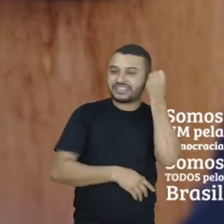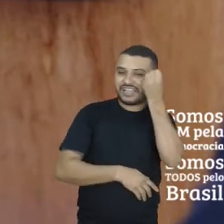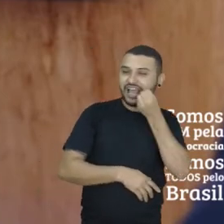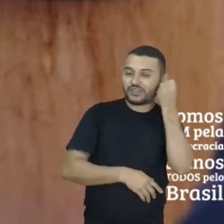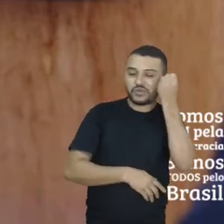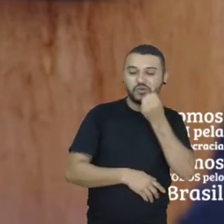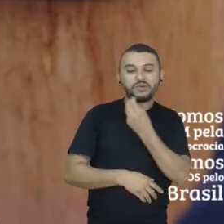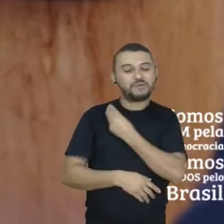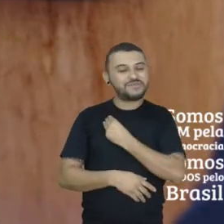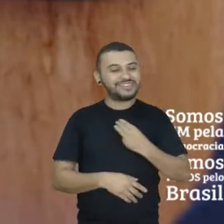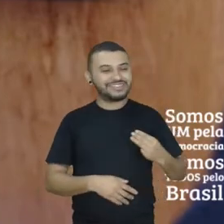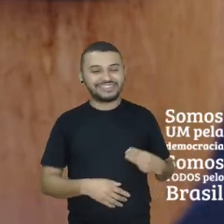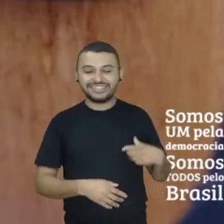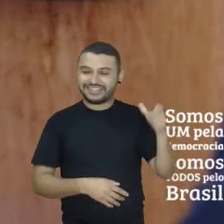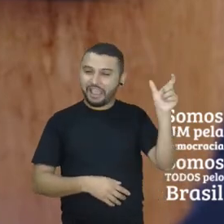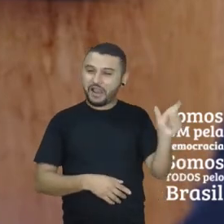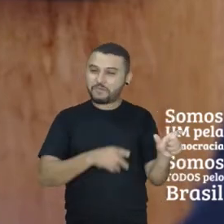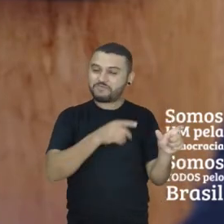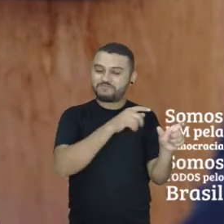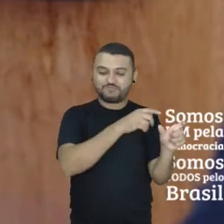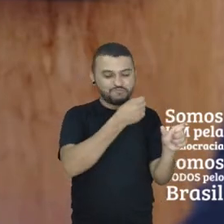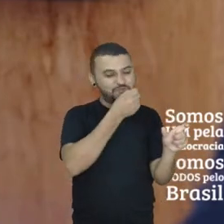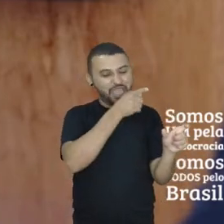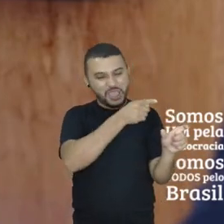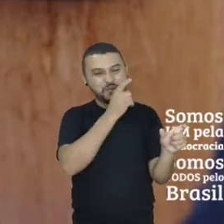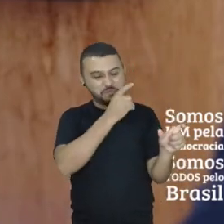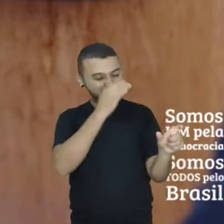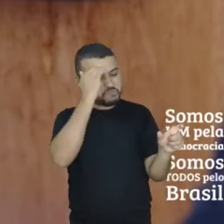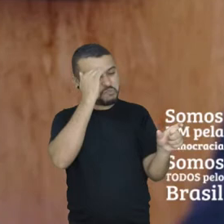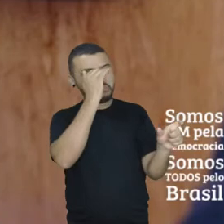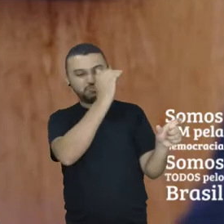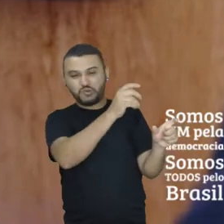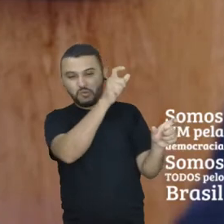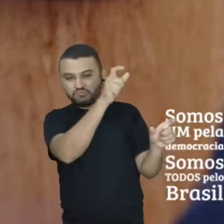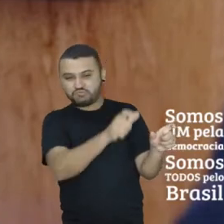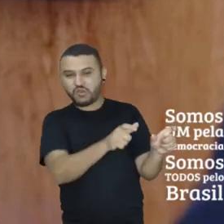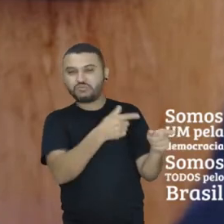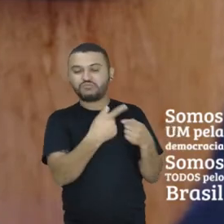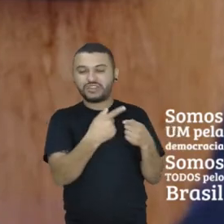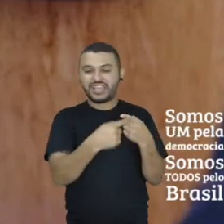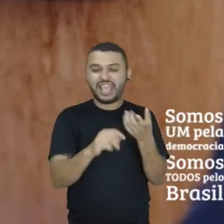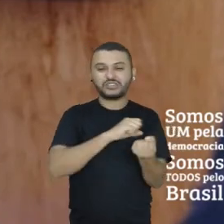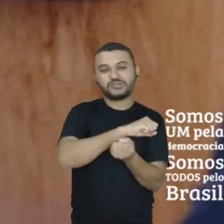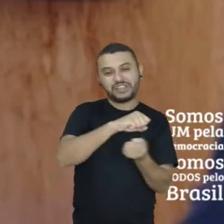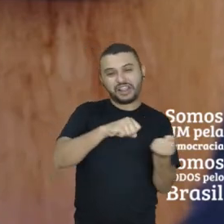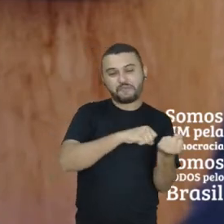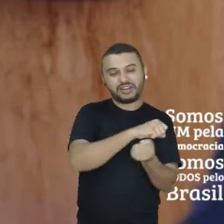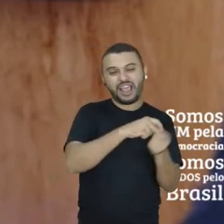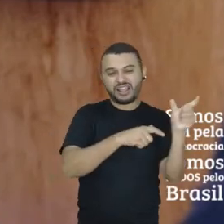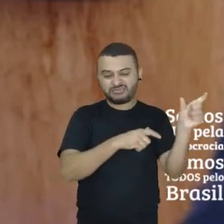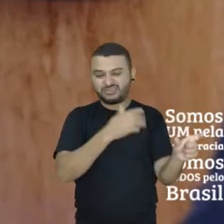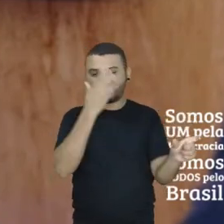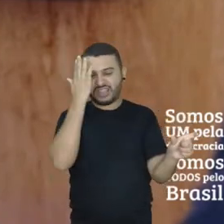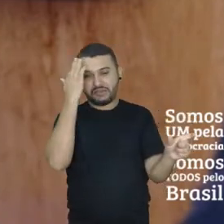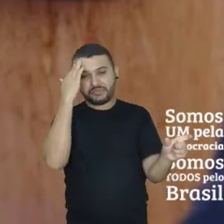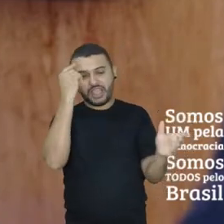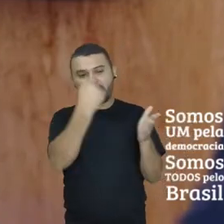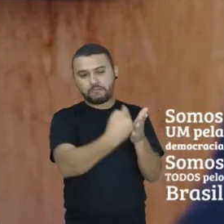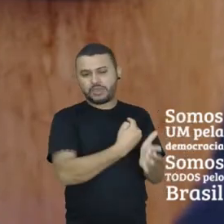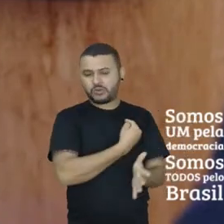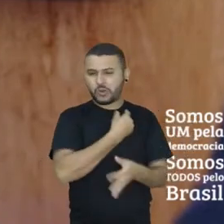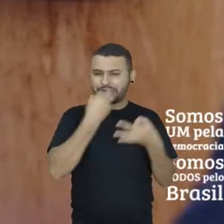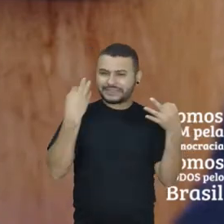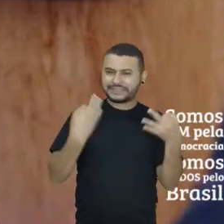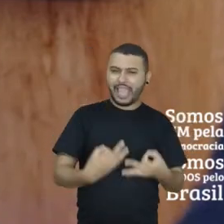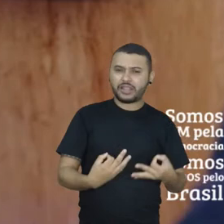ministra. É uma das pessoas mais respeitadas na questão da sustentabilidade. Ela fez uma pergunta corretíssima.